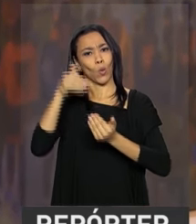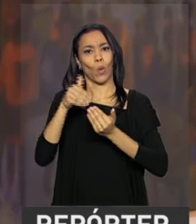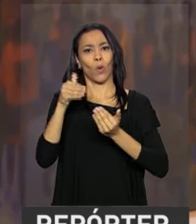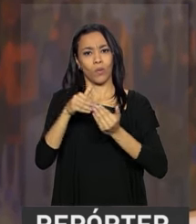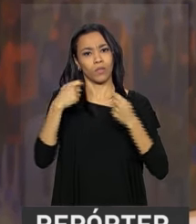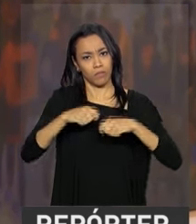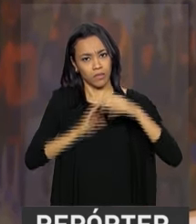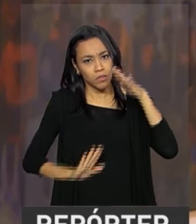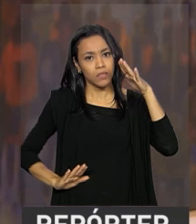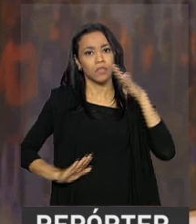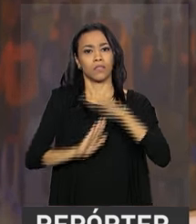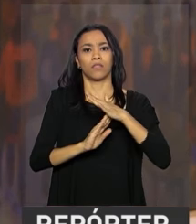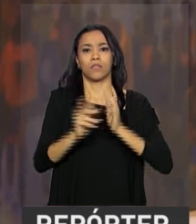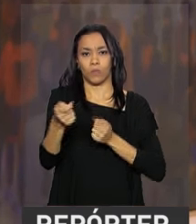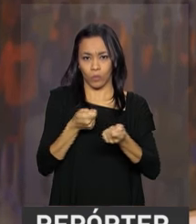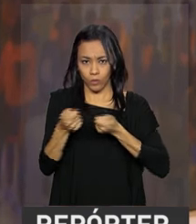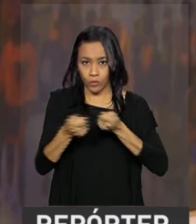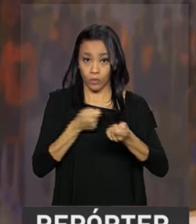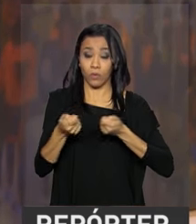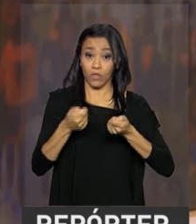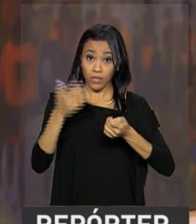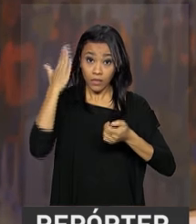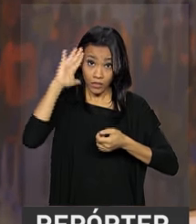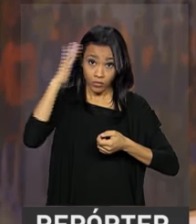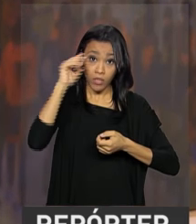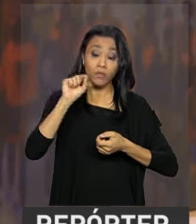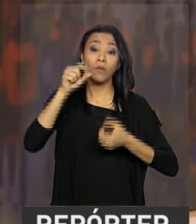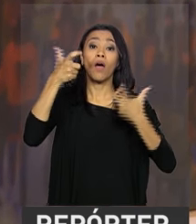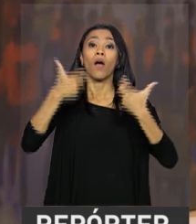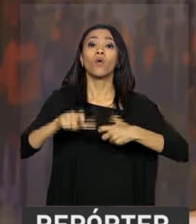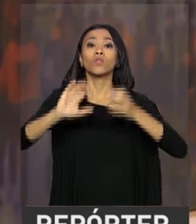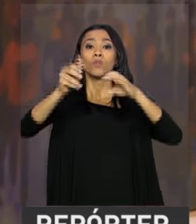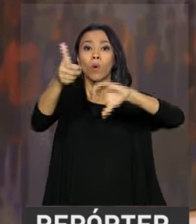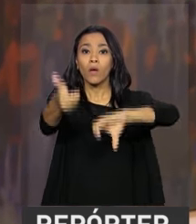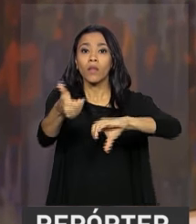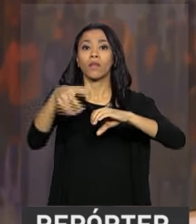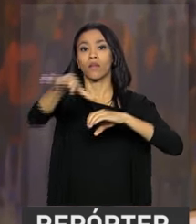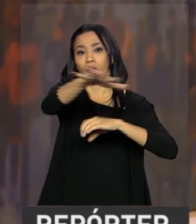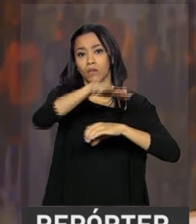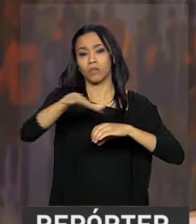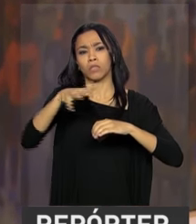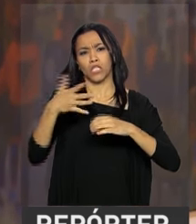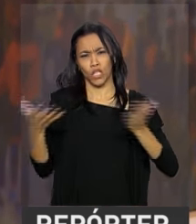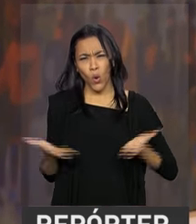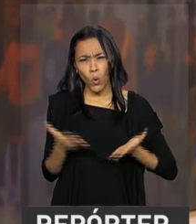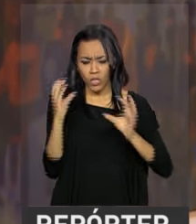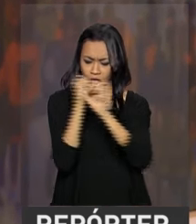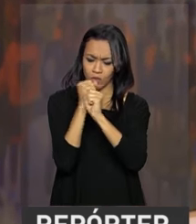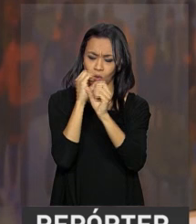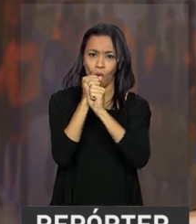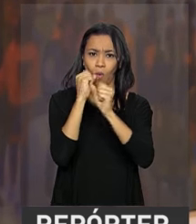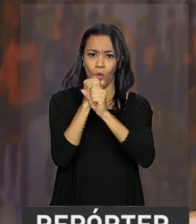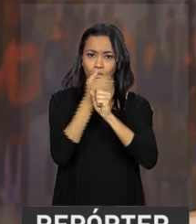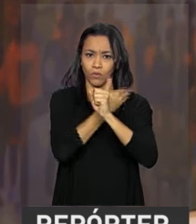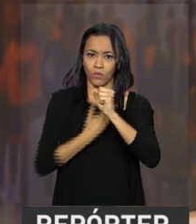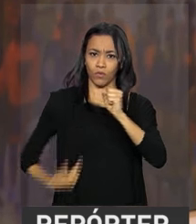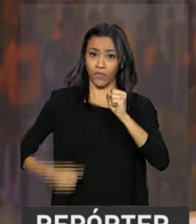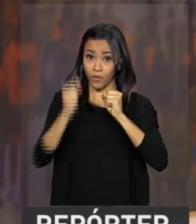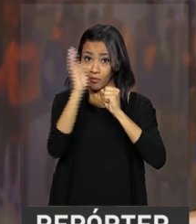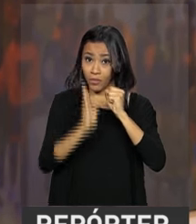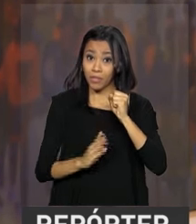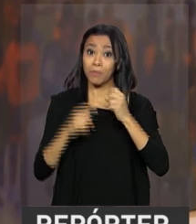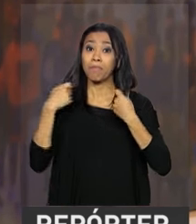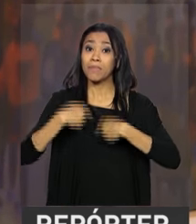que há compreensão no Congresso Nacional de que a situação atual das contas públicas do Brasil